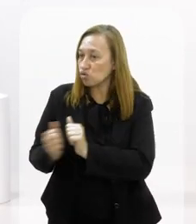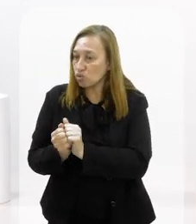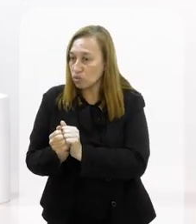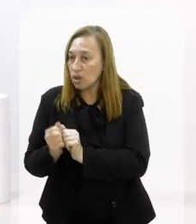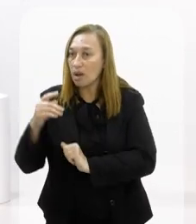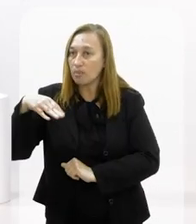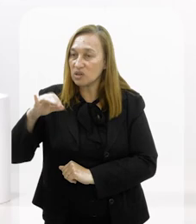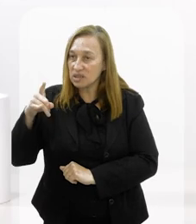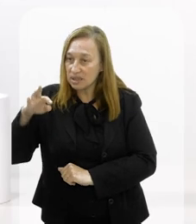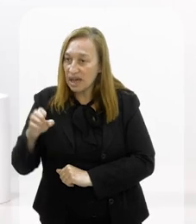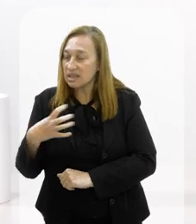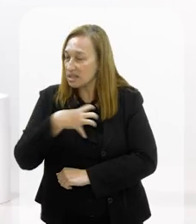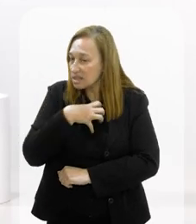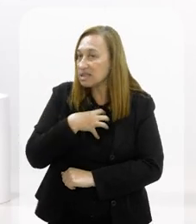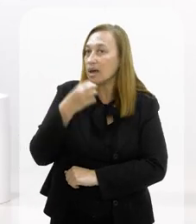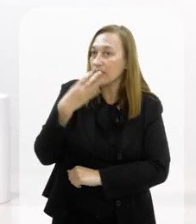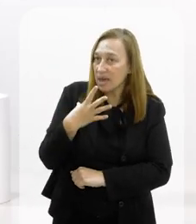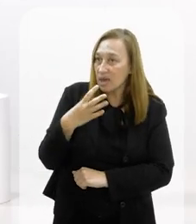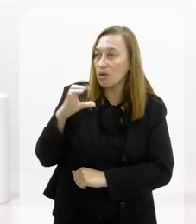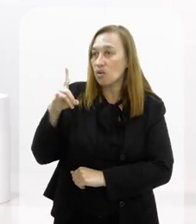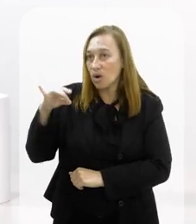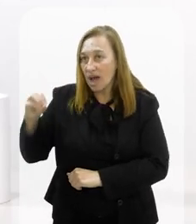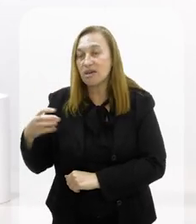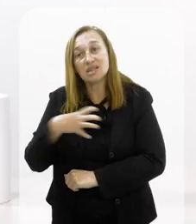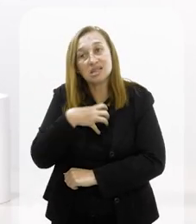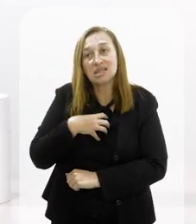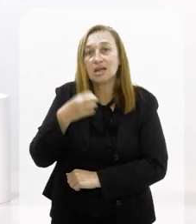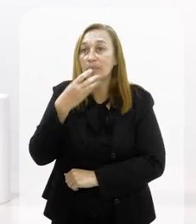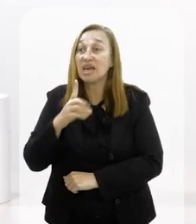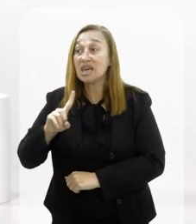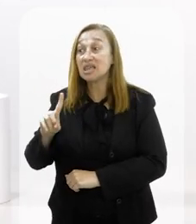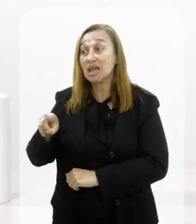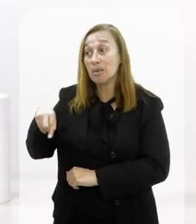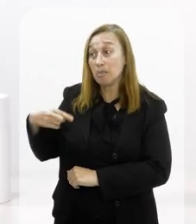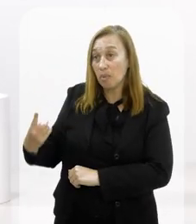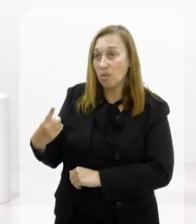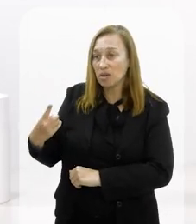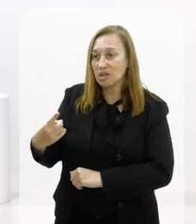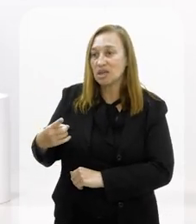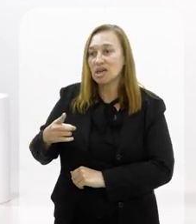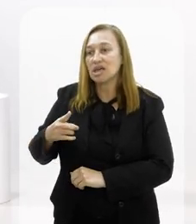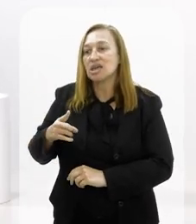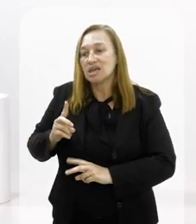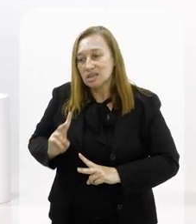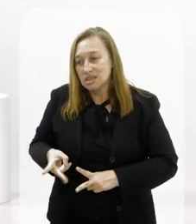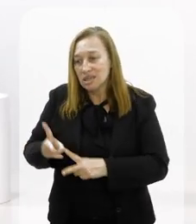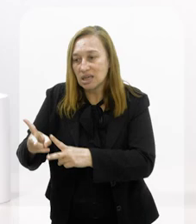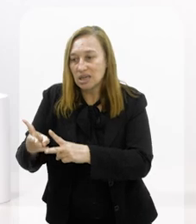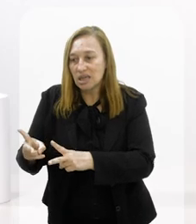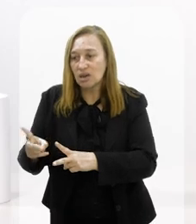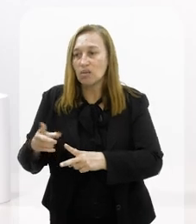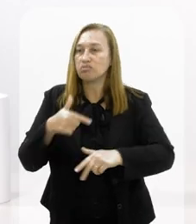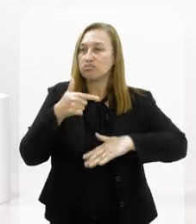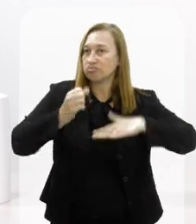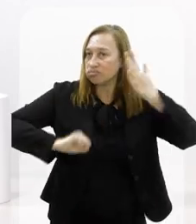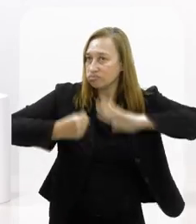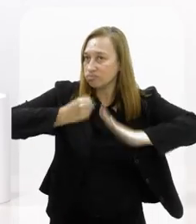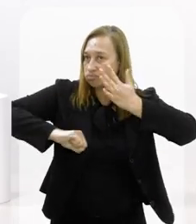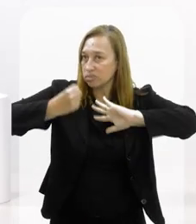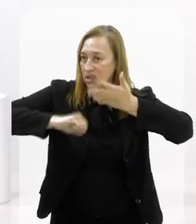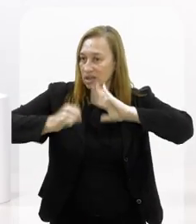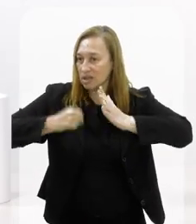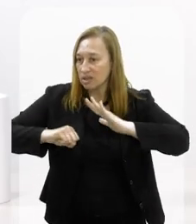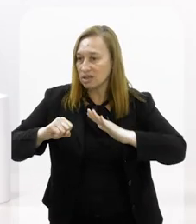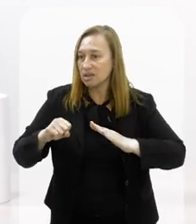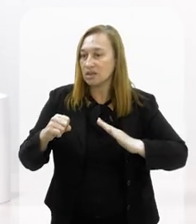se sinta bem o Caio se sinta bem entenda o processo e uma vez realizado eu pude seguir minha jornada em direção ao Salgueiro e cumpri o